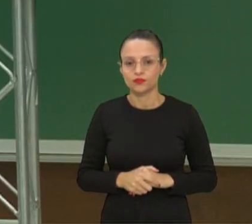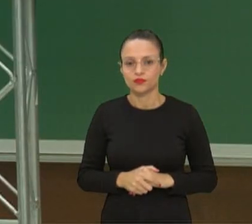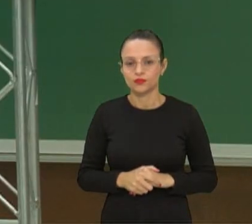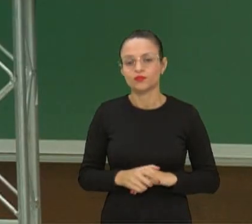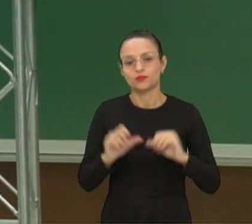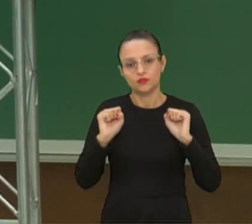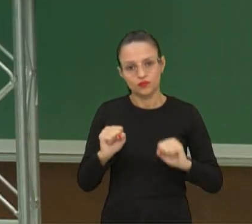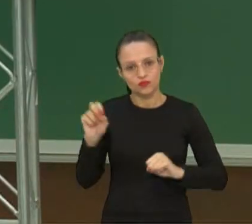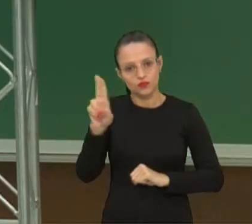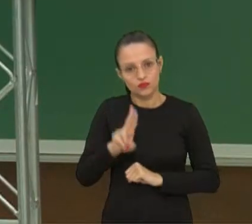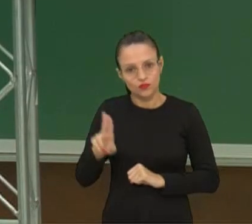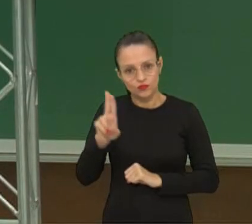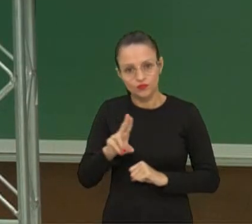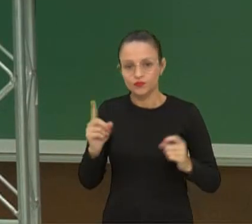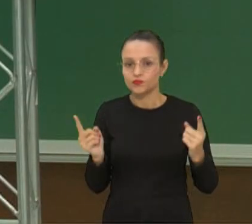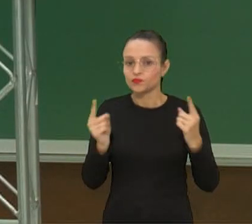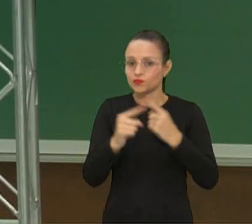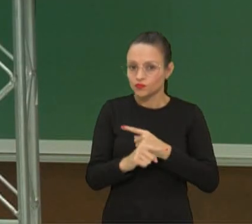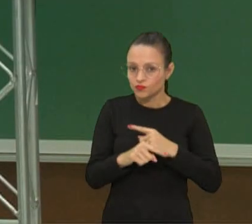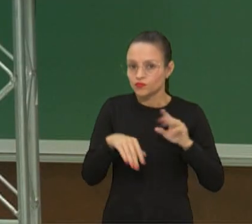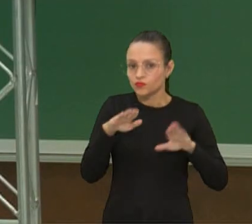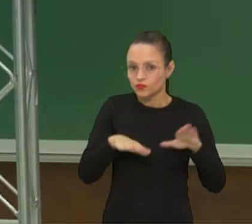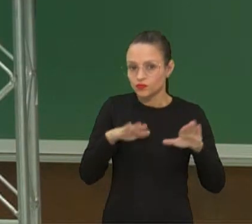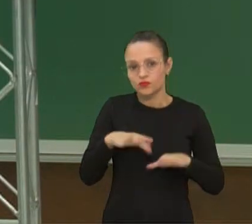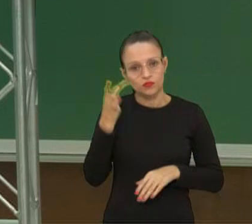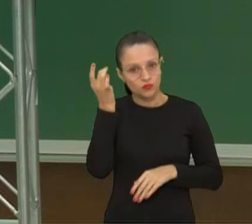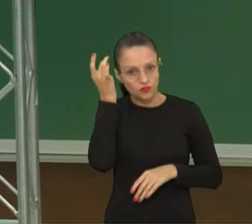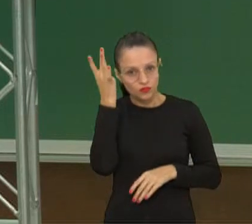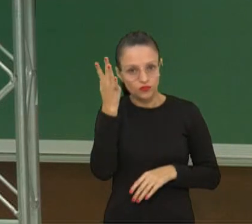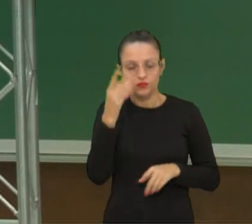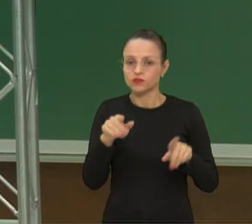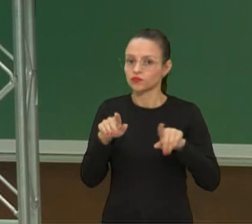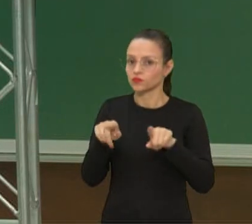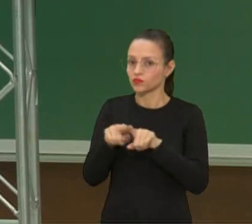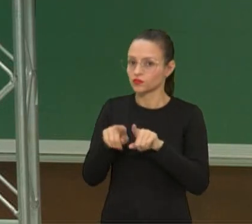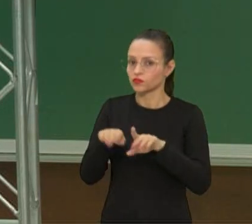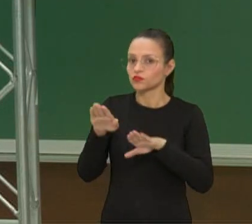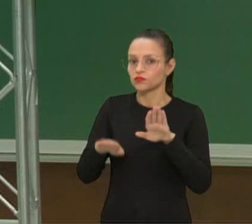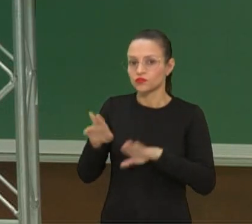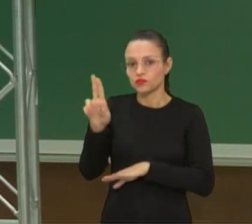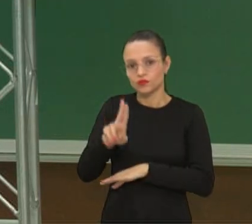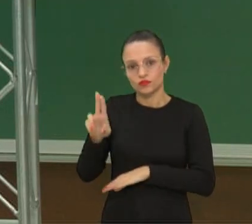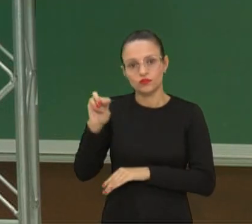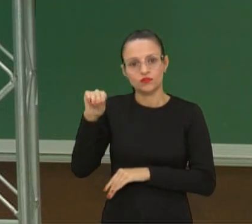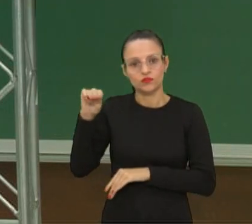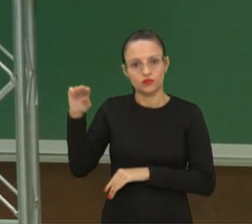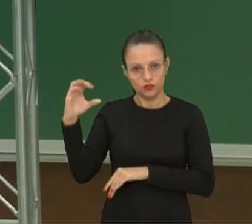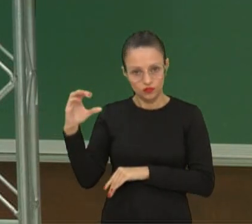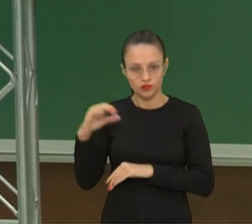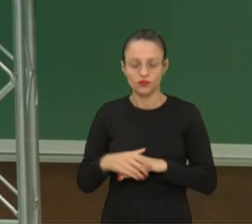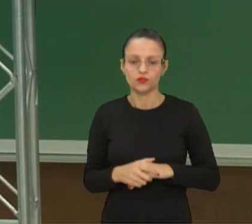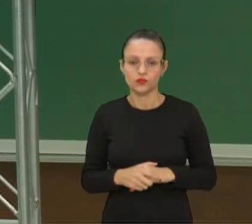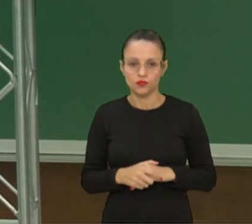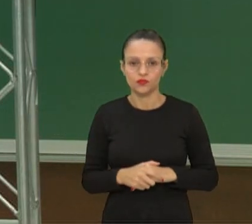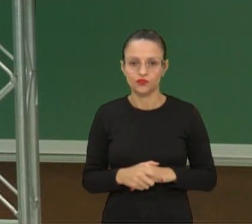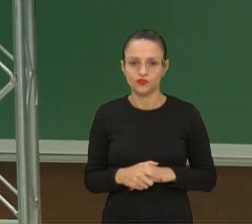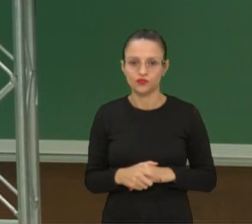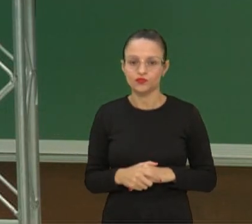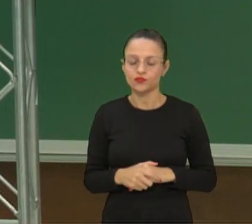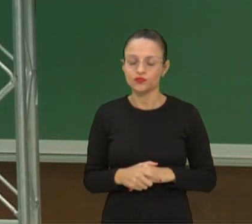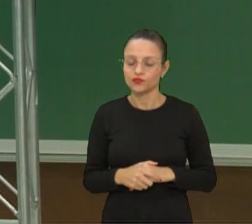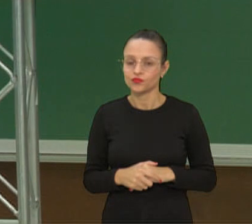Nós podemos usar a operação inversa em alguns casos, o que facilita bastante. Em outros, a gente vai ter que usar o MMC. Não tem jeito. Tá? O que